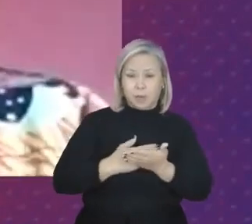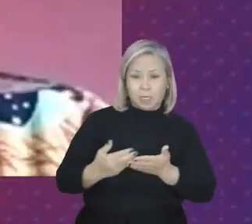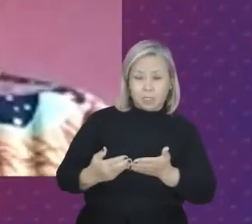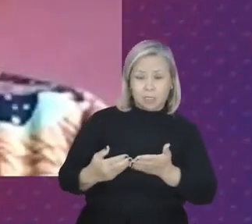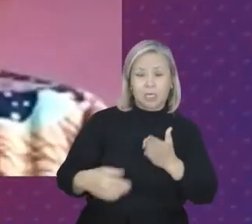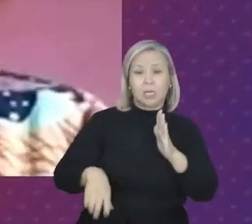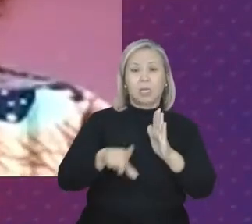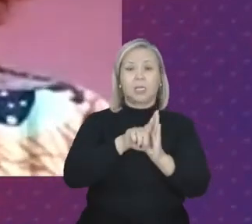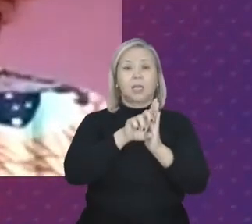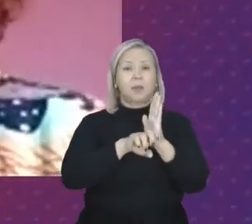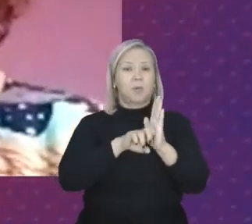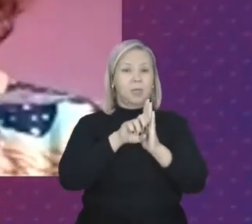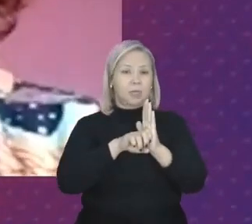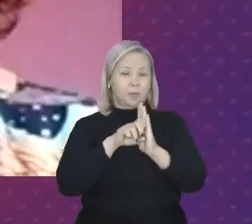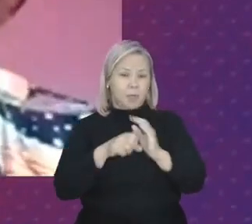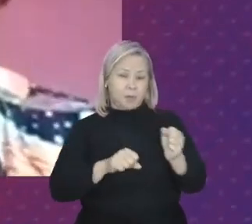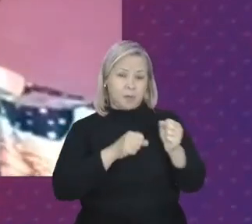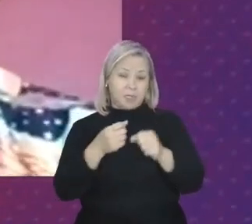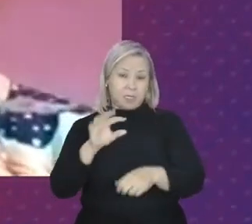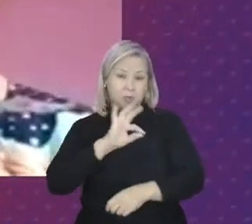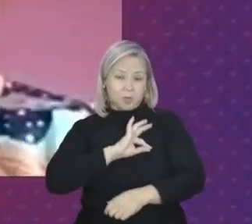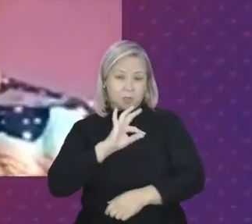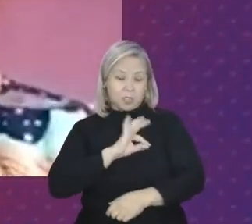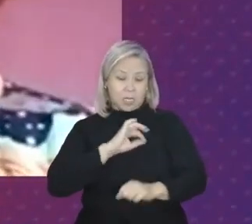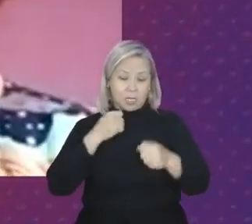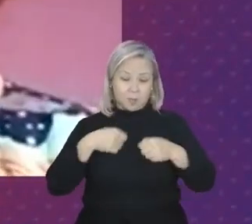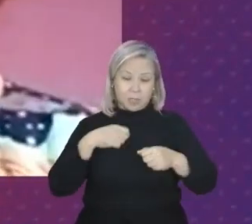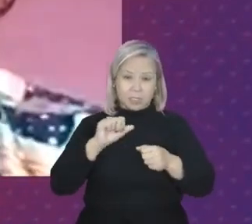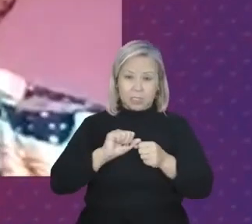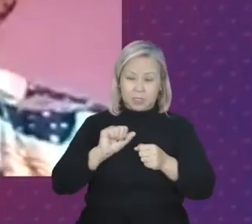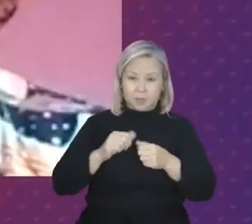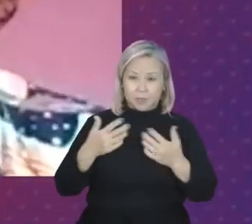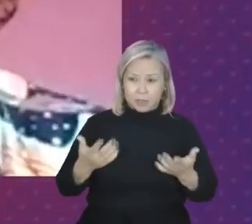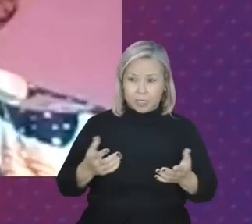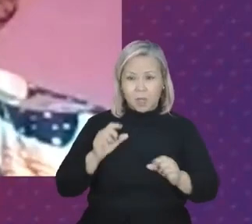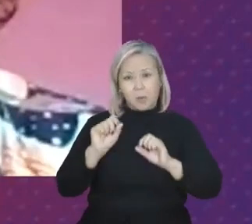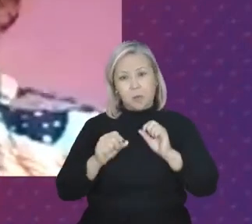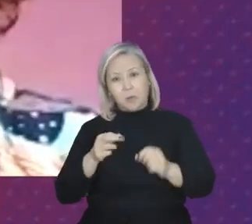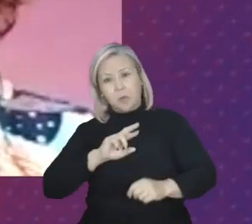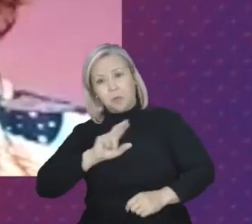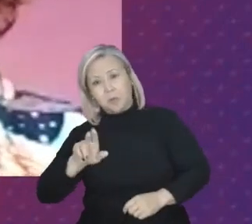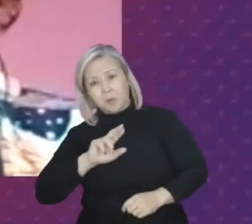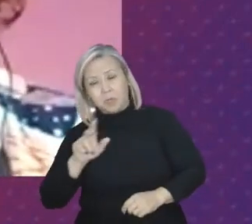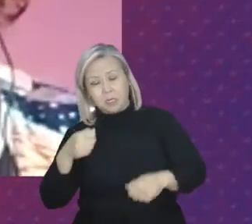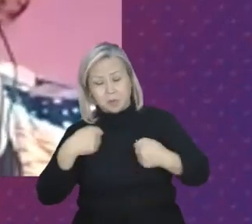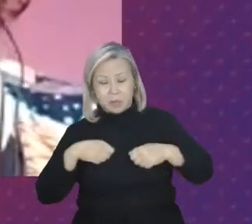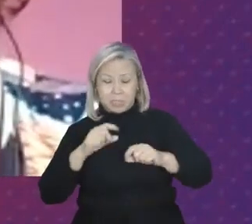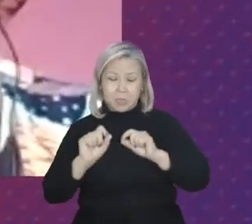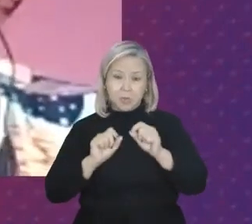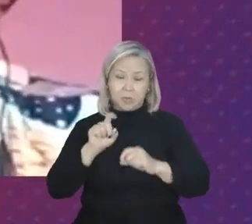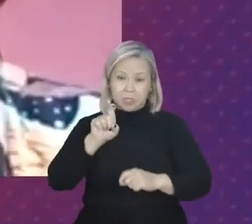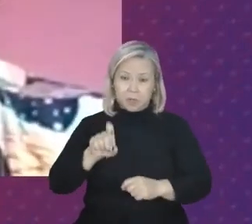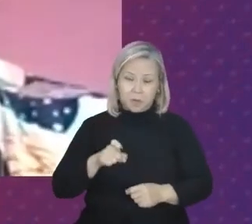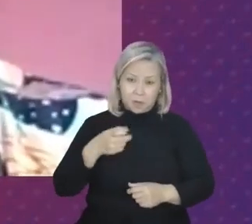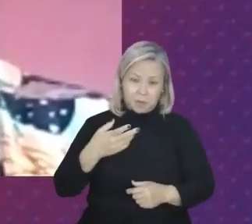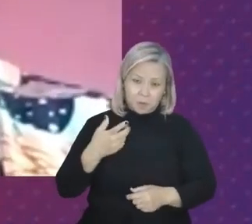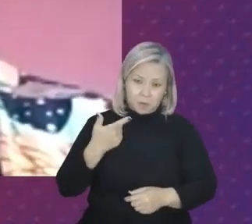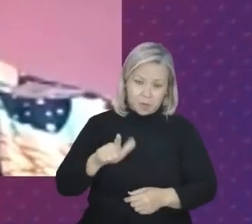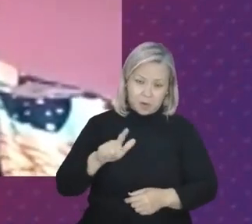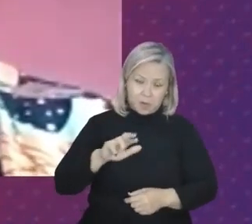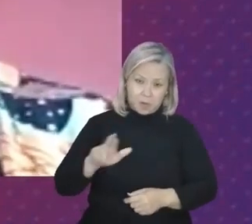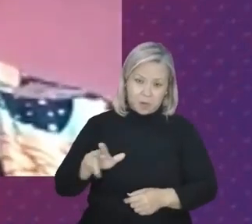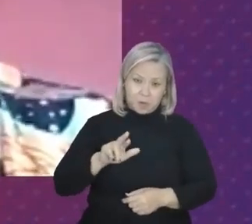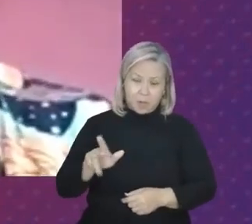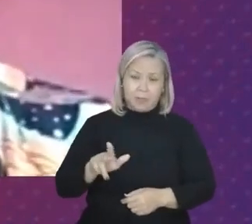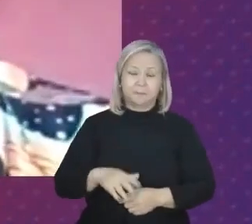Penha, que vai dizer o que os agentes precisam fazer, o que não precisam, o que é passível de punição e o que não é. Algumas questões